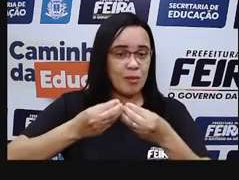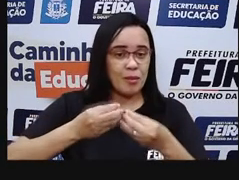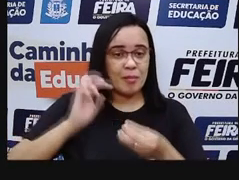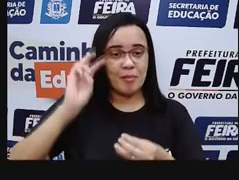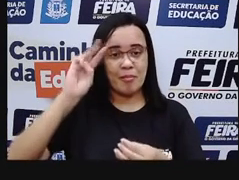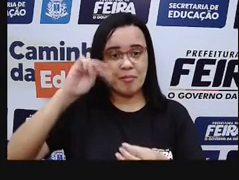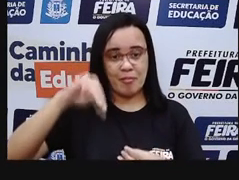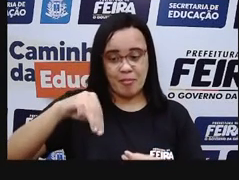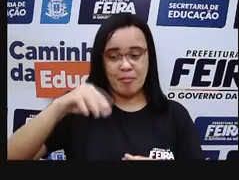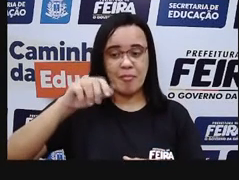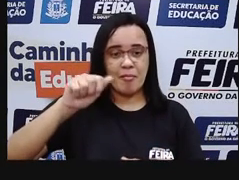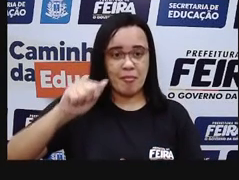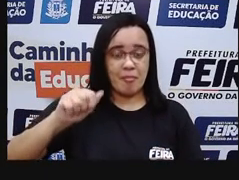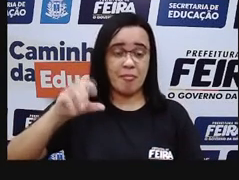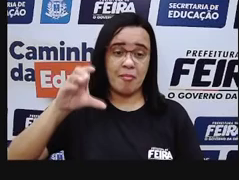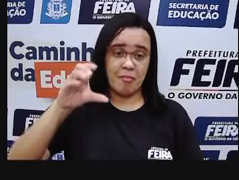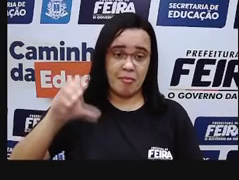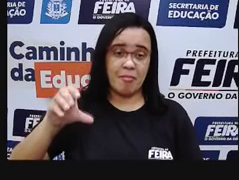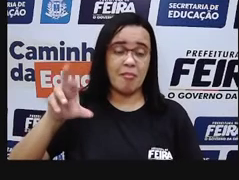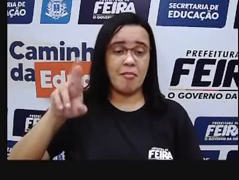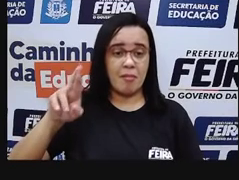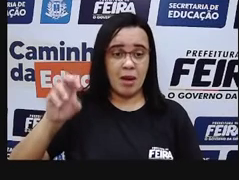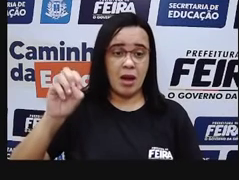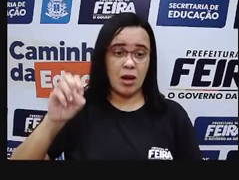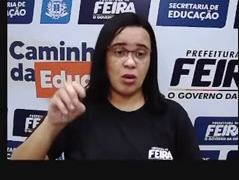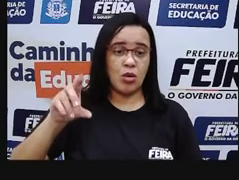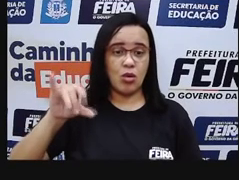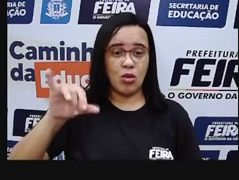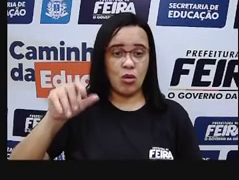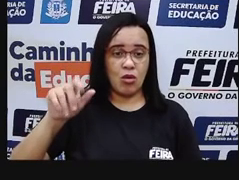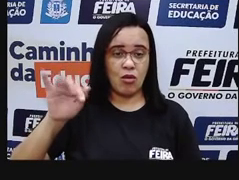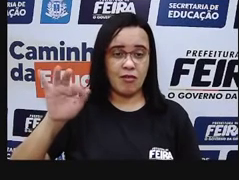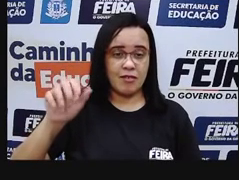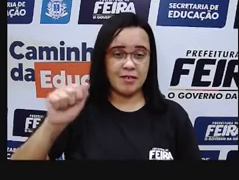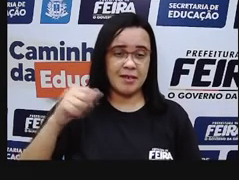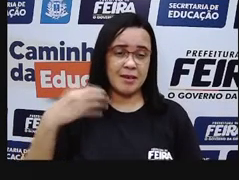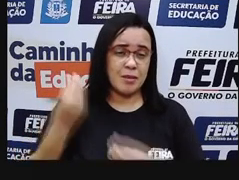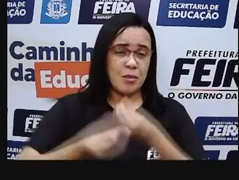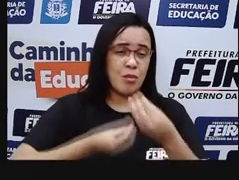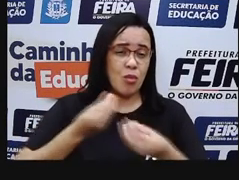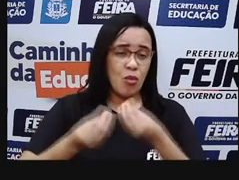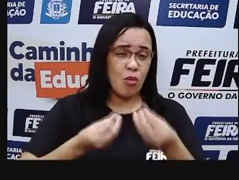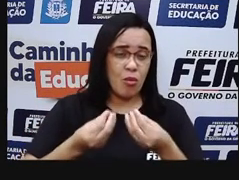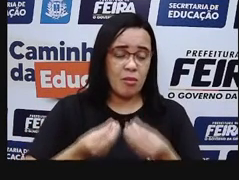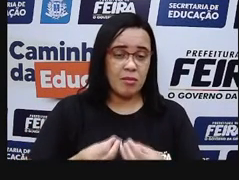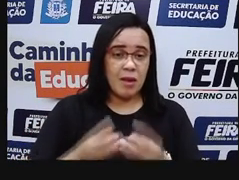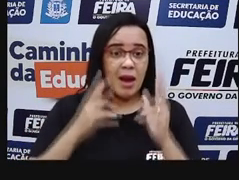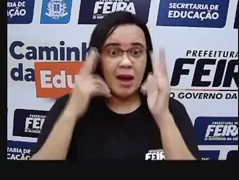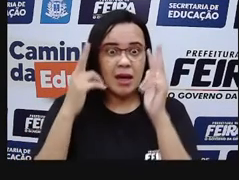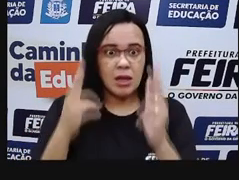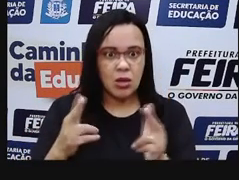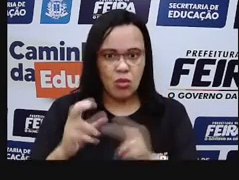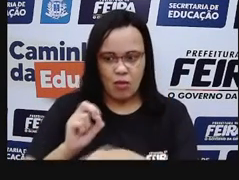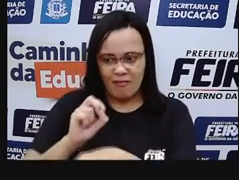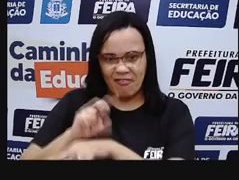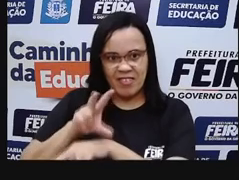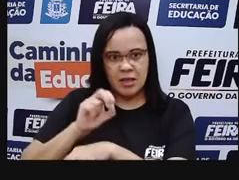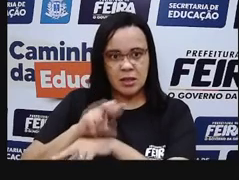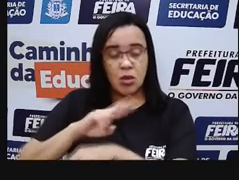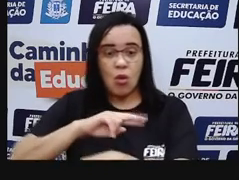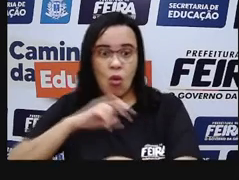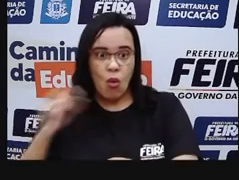elas vão englobar faz vende comer é como se elas vão eles têm o vírus ou a bactéria que vai nos